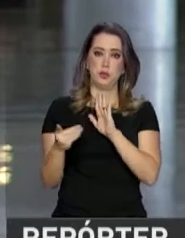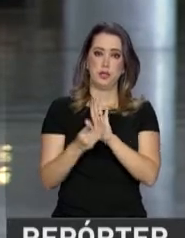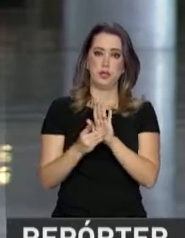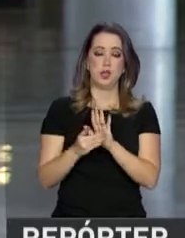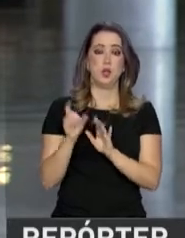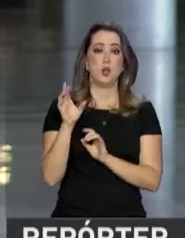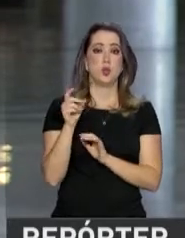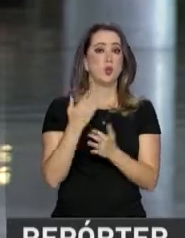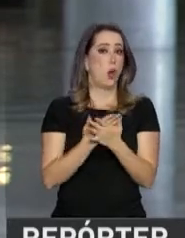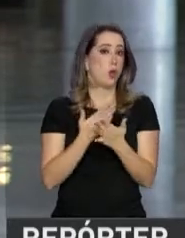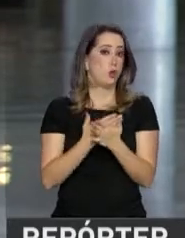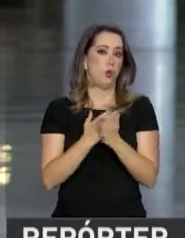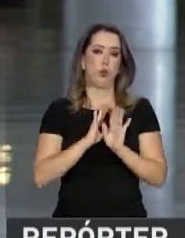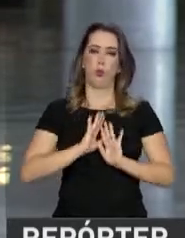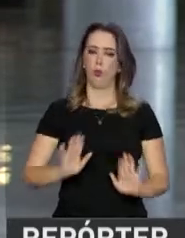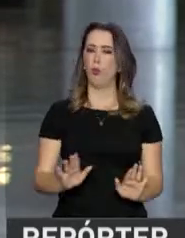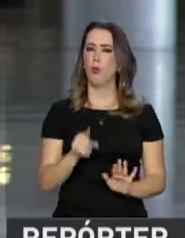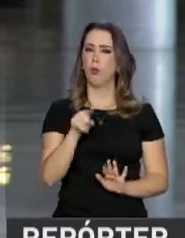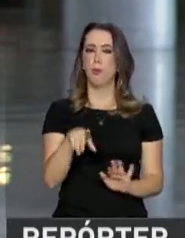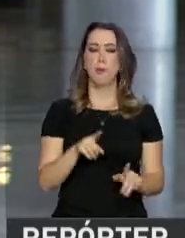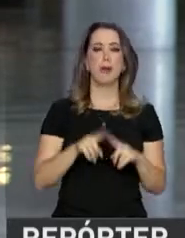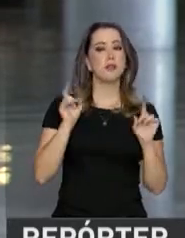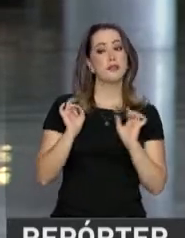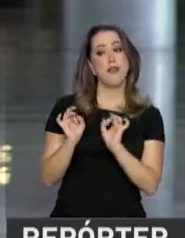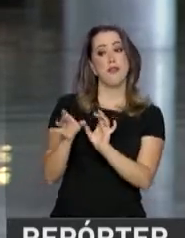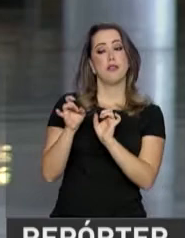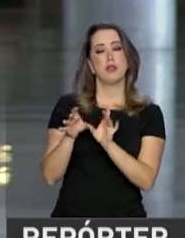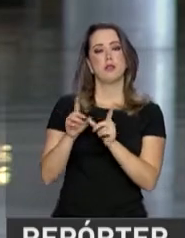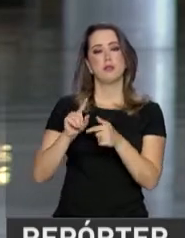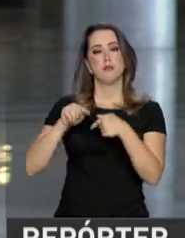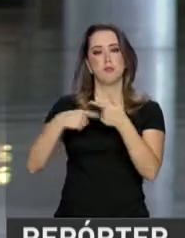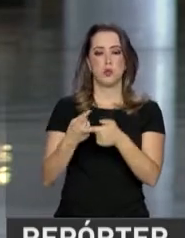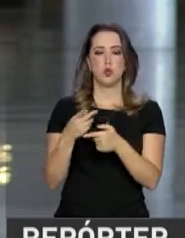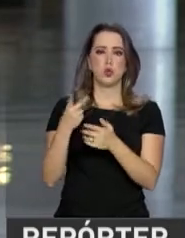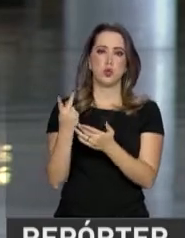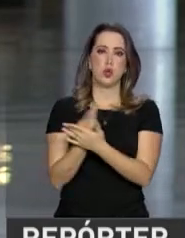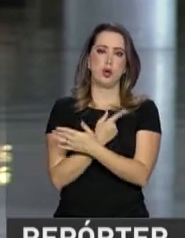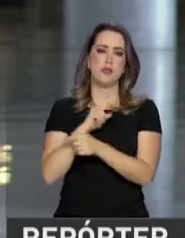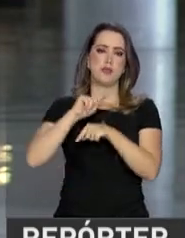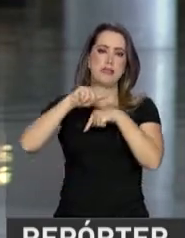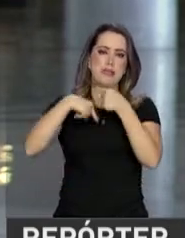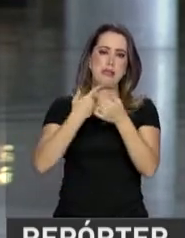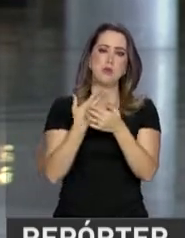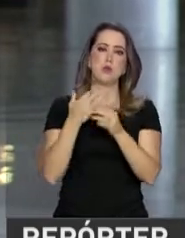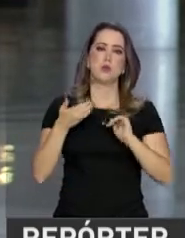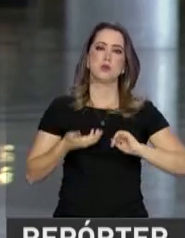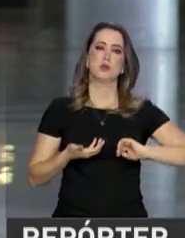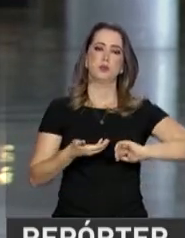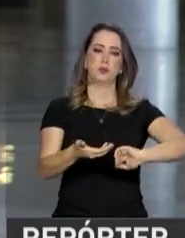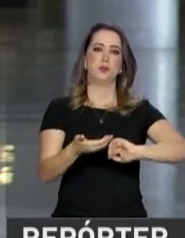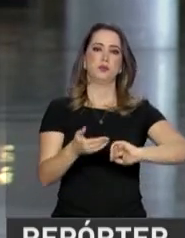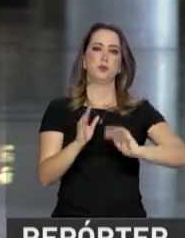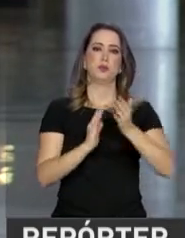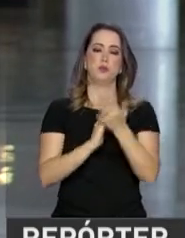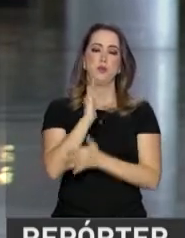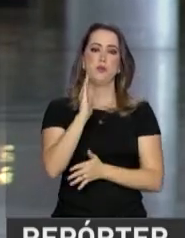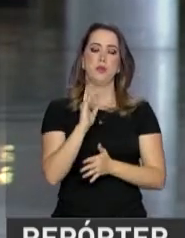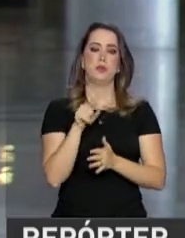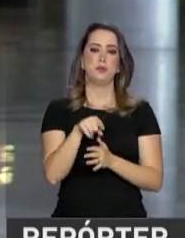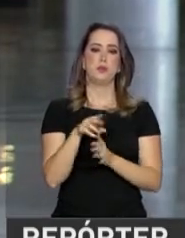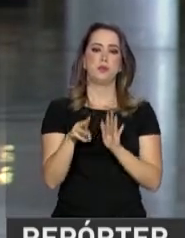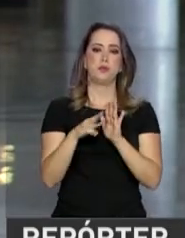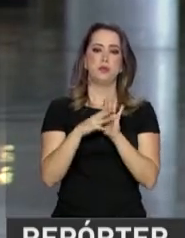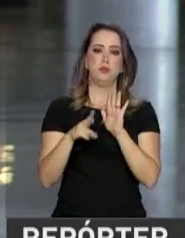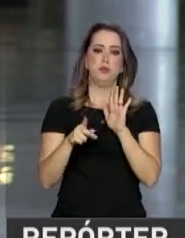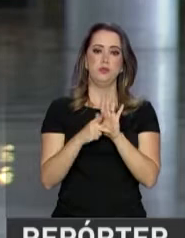os estudos e que a capitalização da eletrobrás só será feita após o congresso nacional aprovar a medida provisória